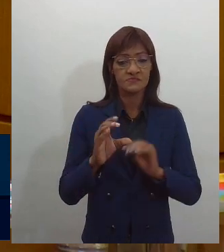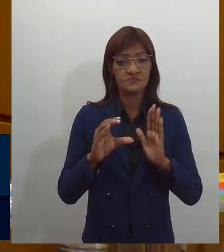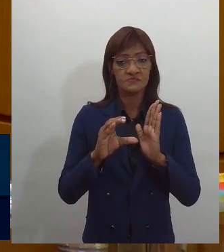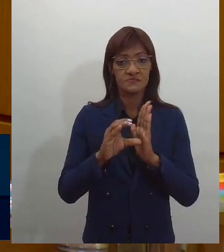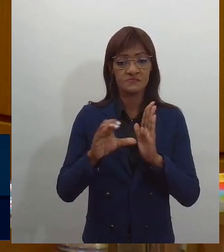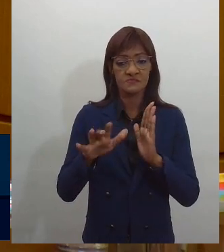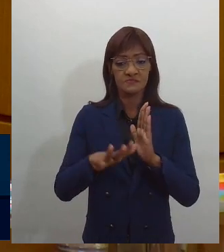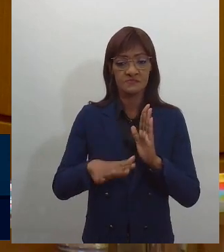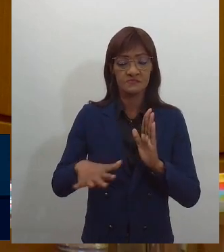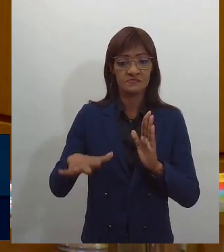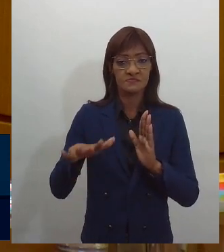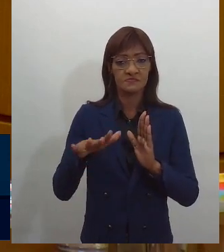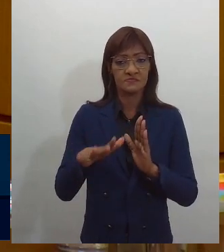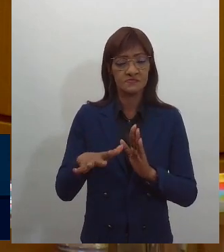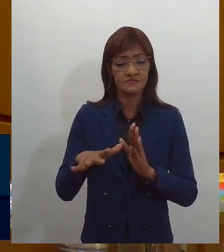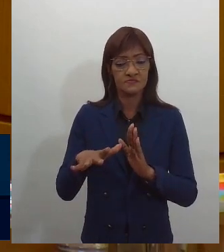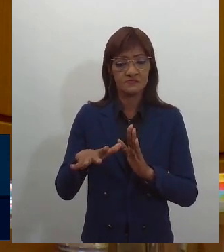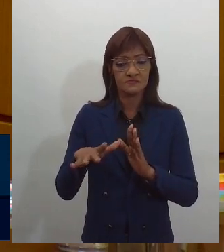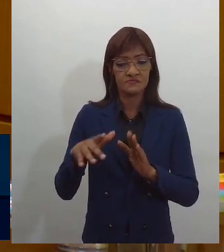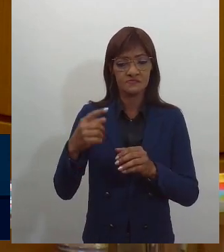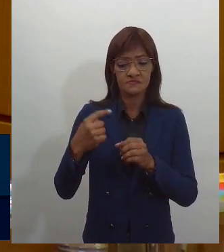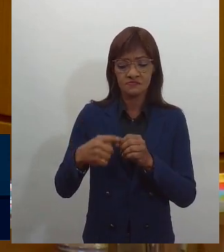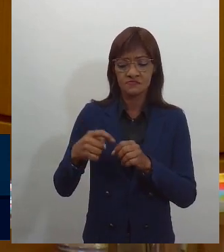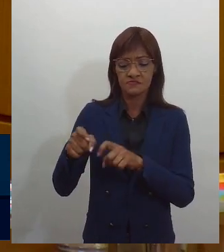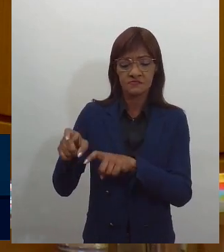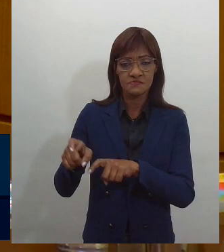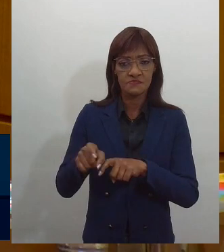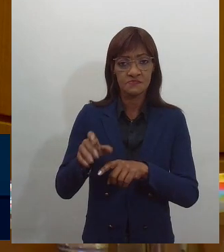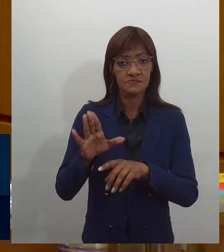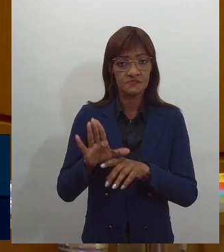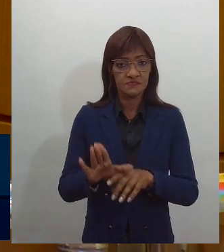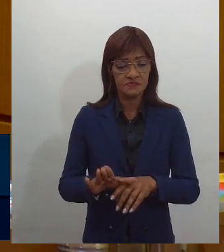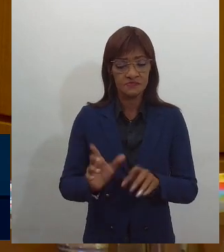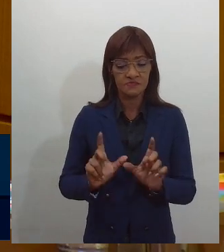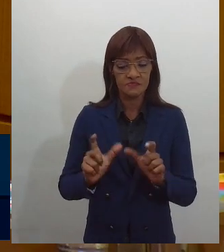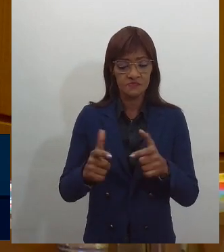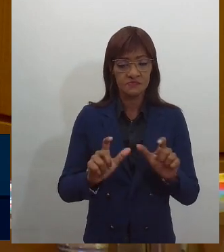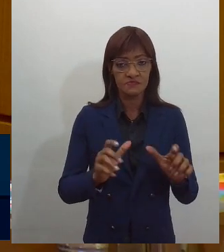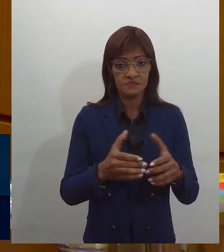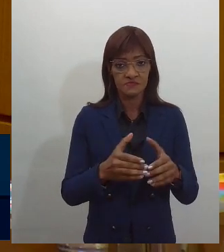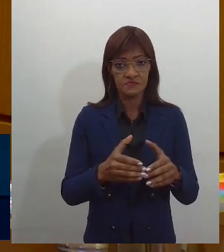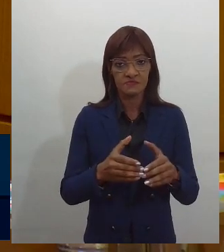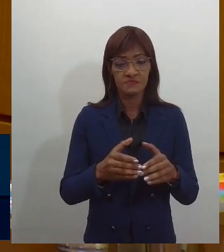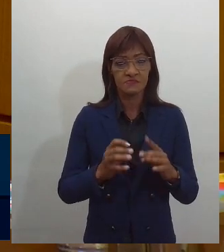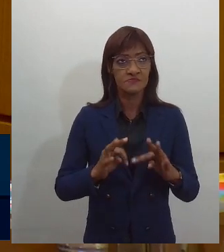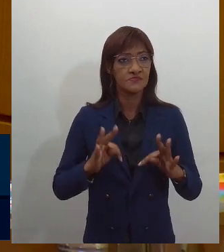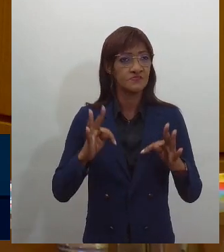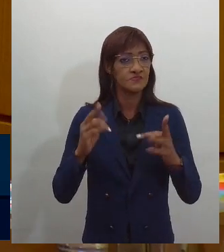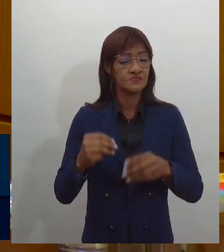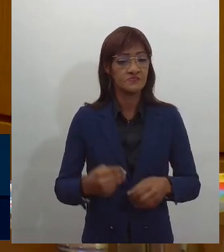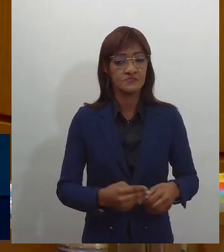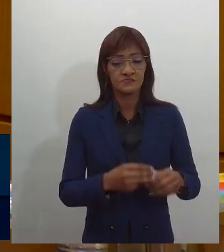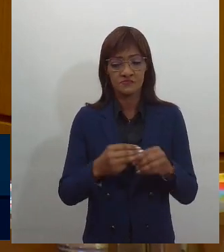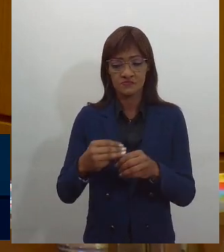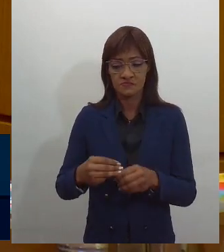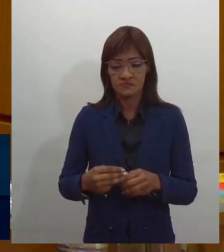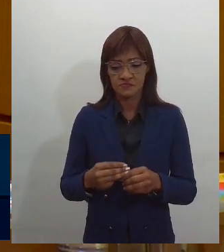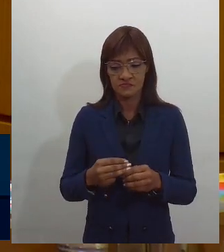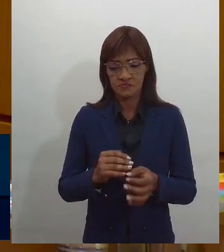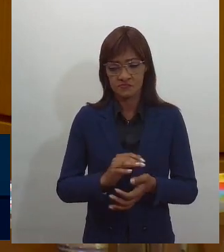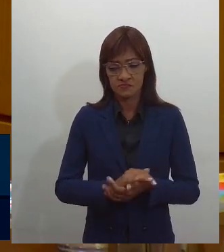povoados, assentamentos e municípios de todo o estado de Sergipe, na forma